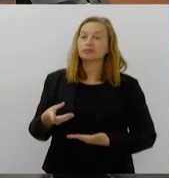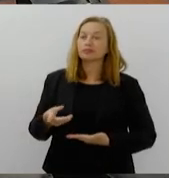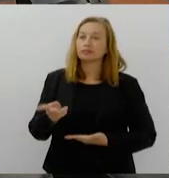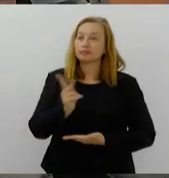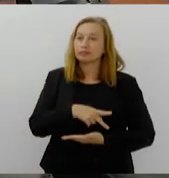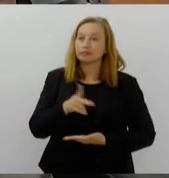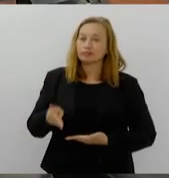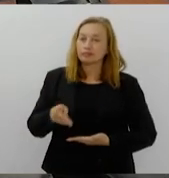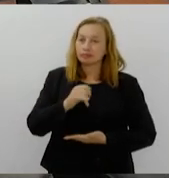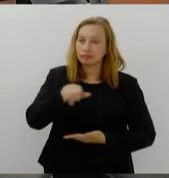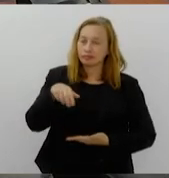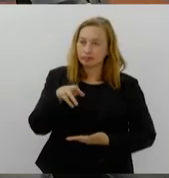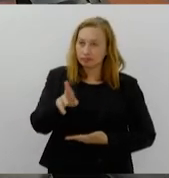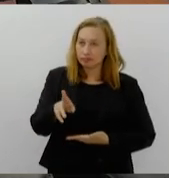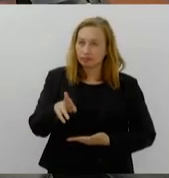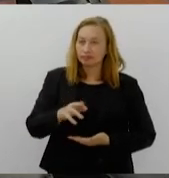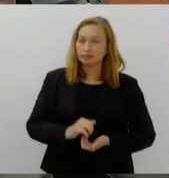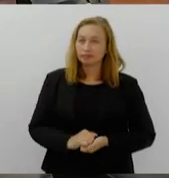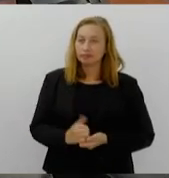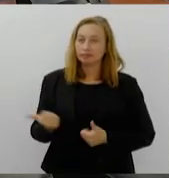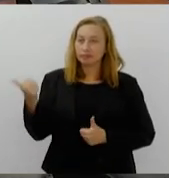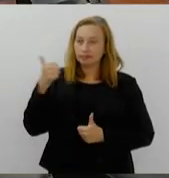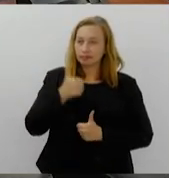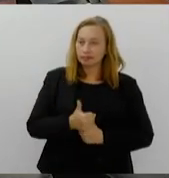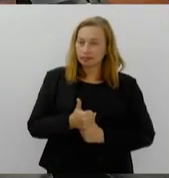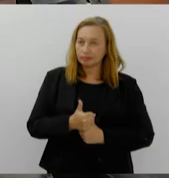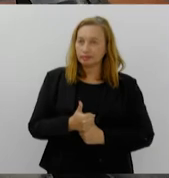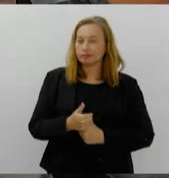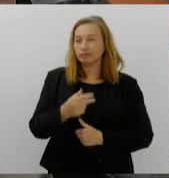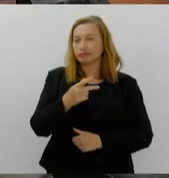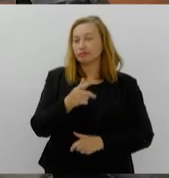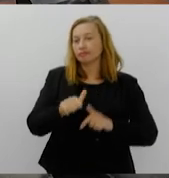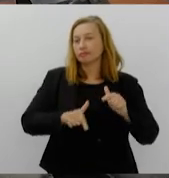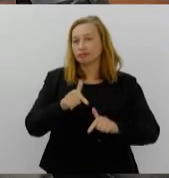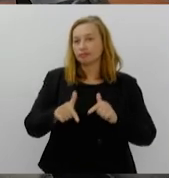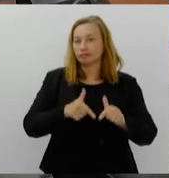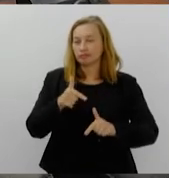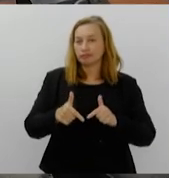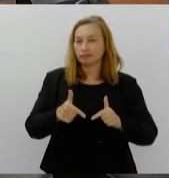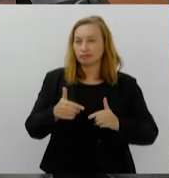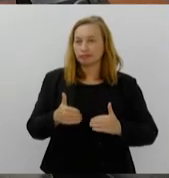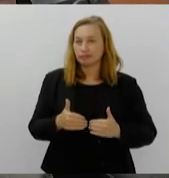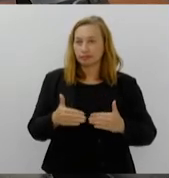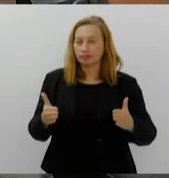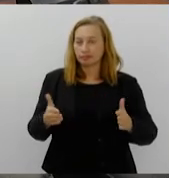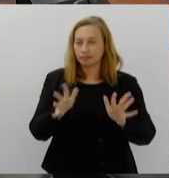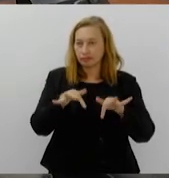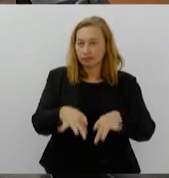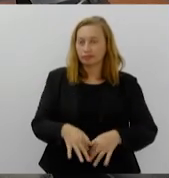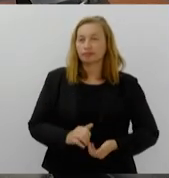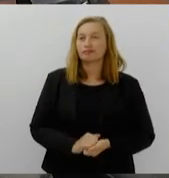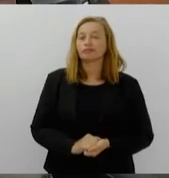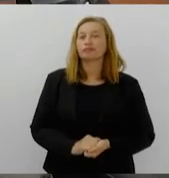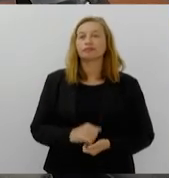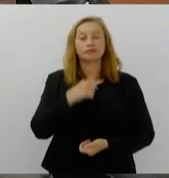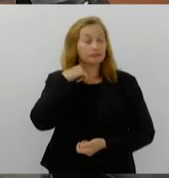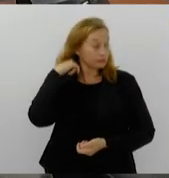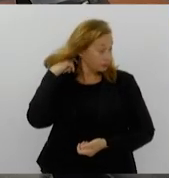professor Josimar para assumir aqui os trabalhos do expediente final.